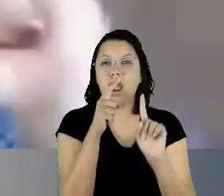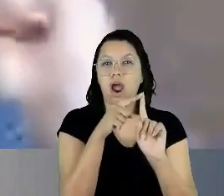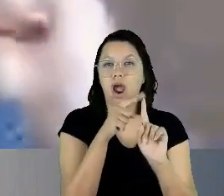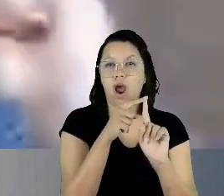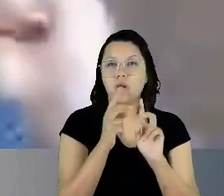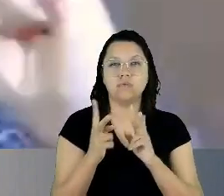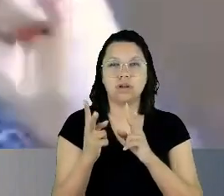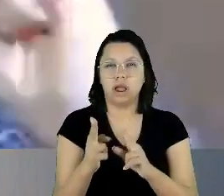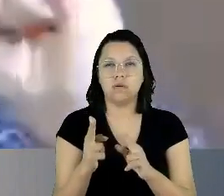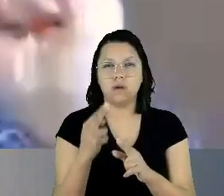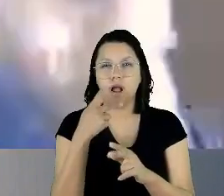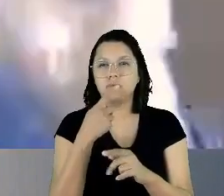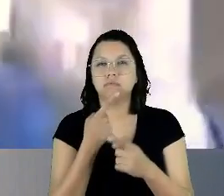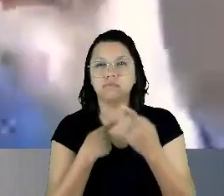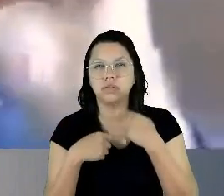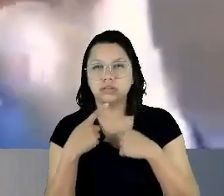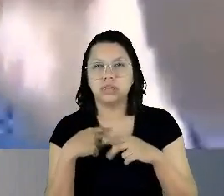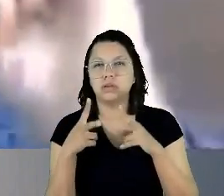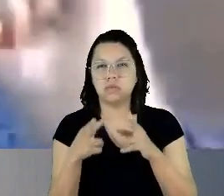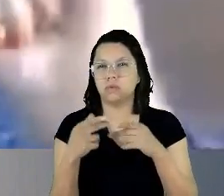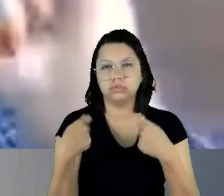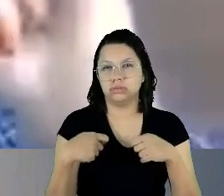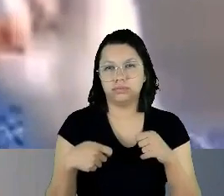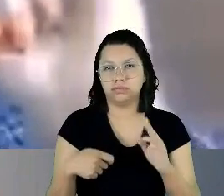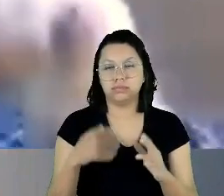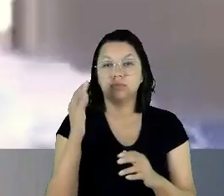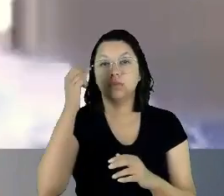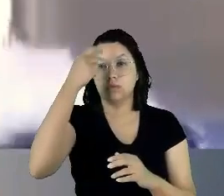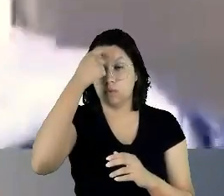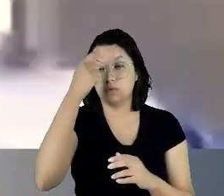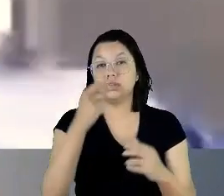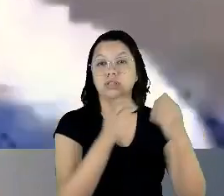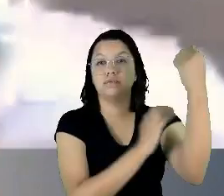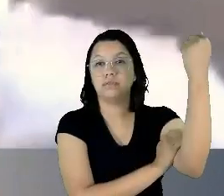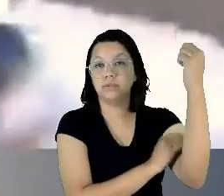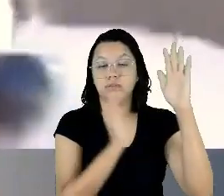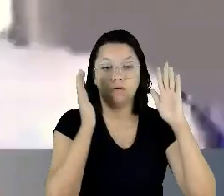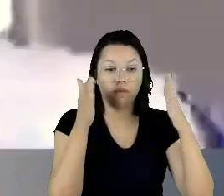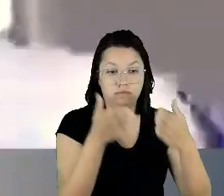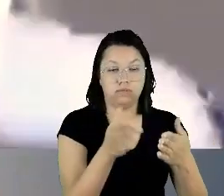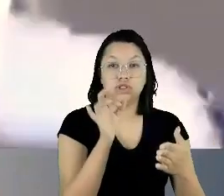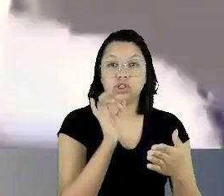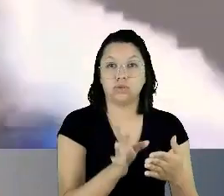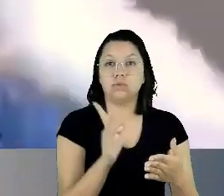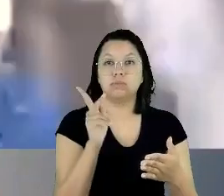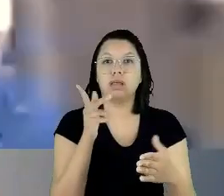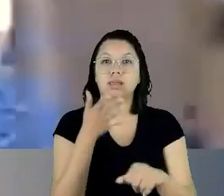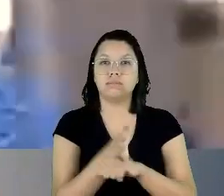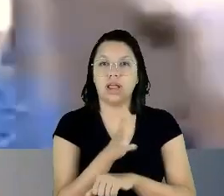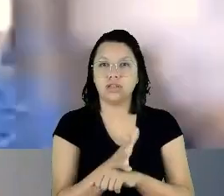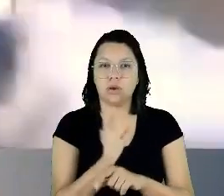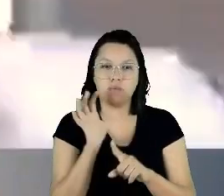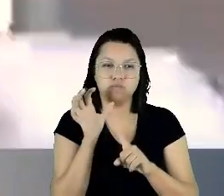necessidades. Eu estou ciente de que o feminismo ele não deve se voltar unicamente para práticas opressoras contra